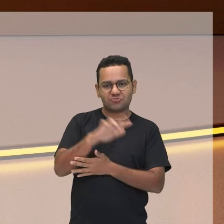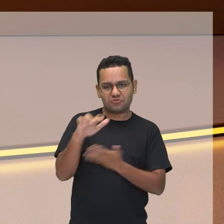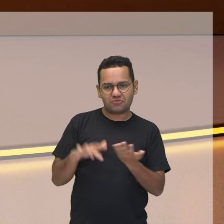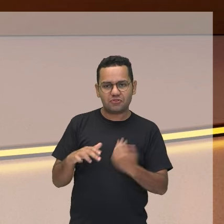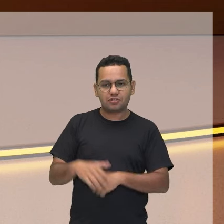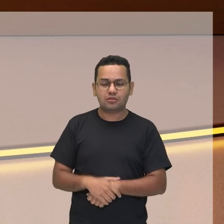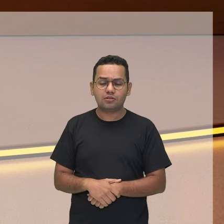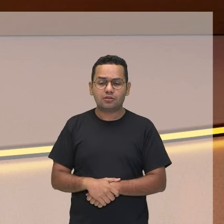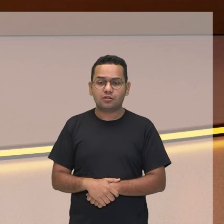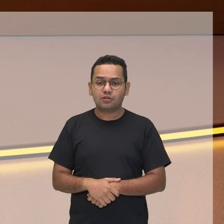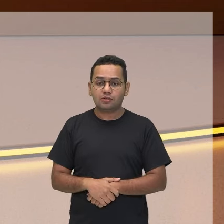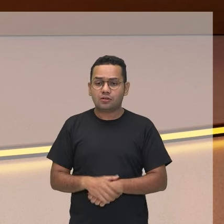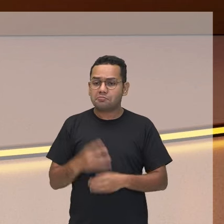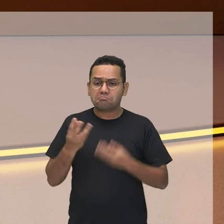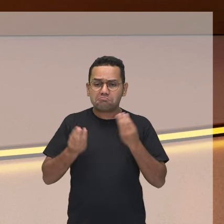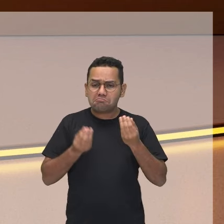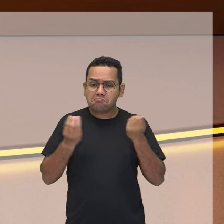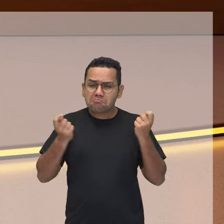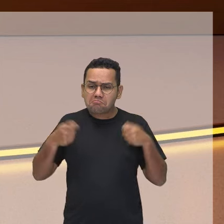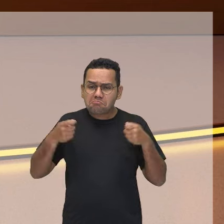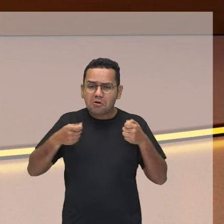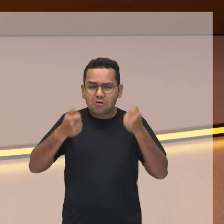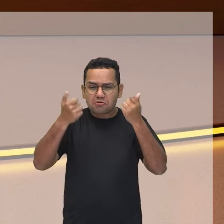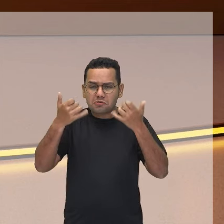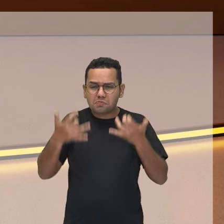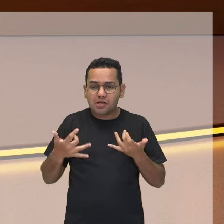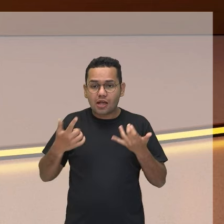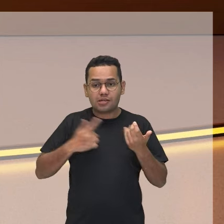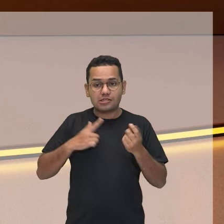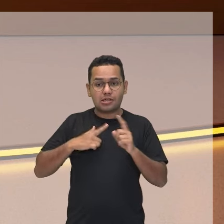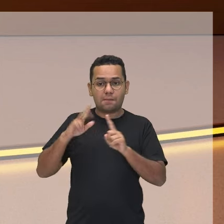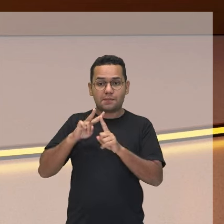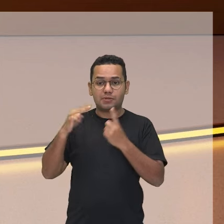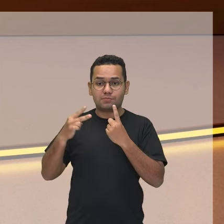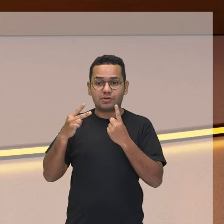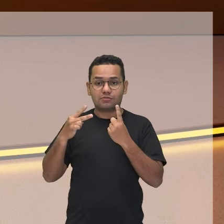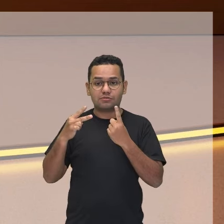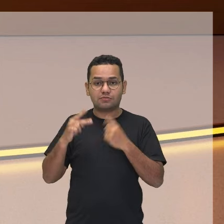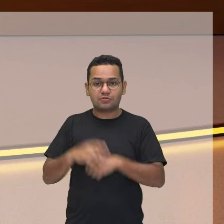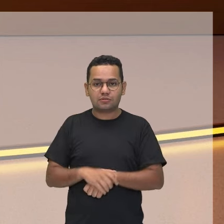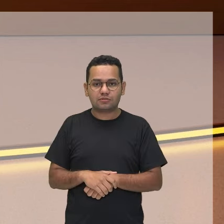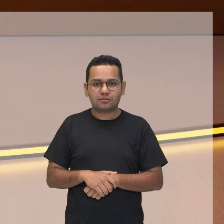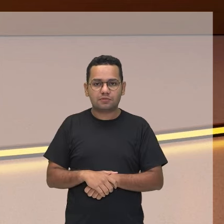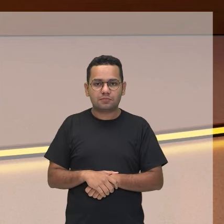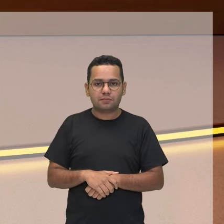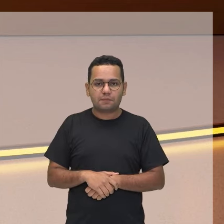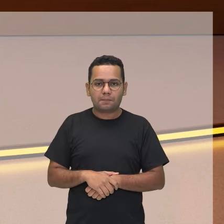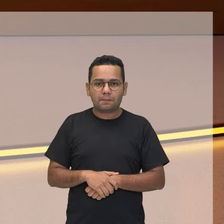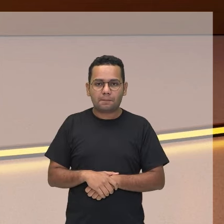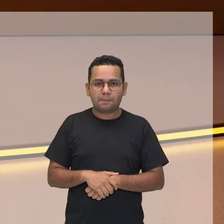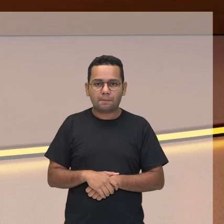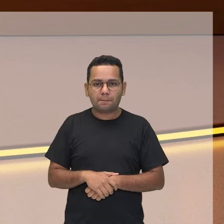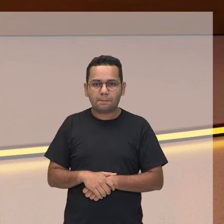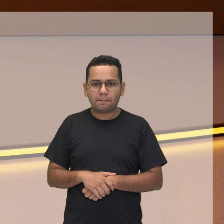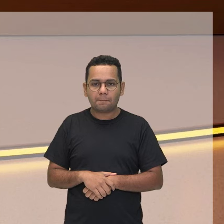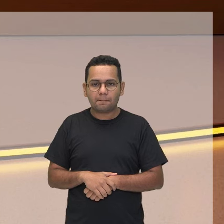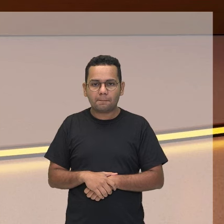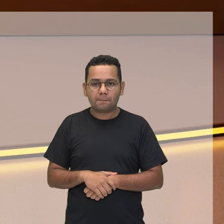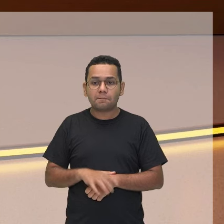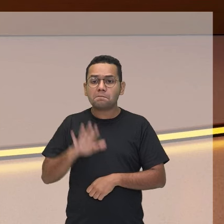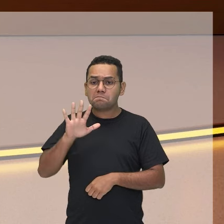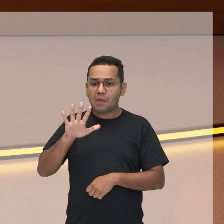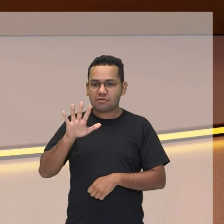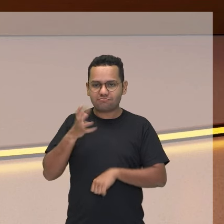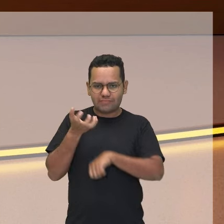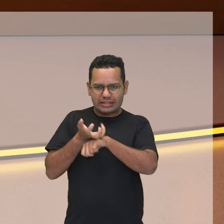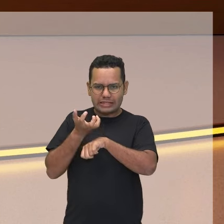sua maneira de explicar, vamos dizer aqui, na filosofia nós podemos falar, a maneira de explicar a sua arqué,